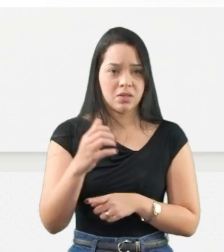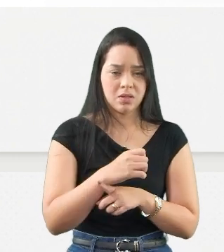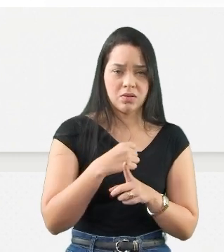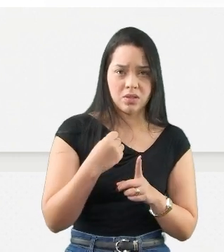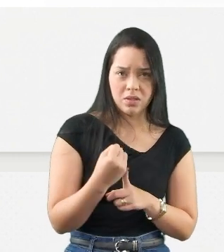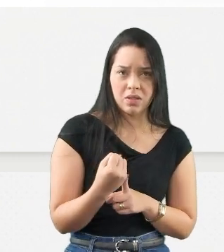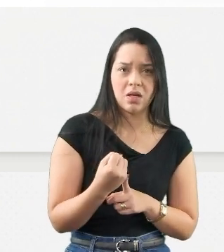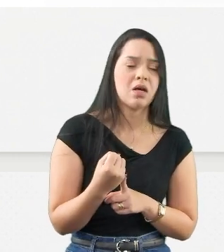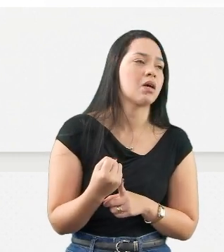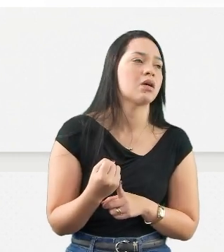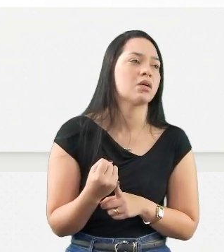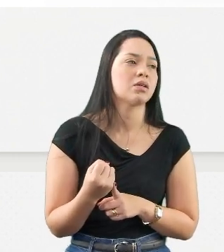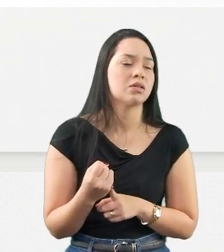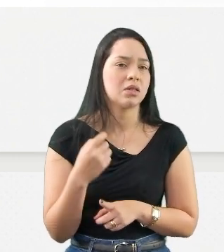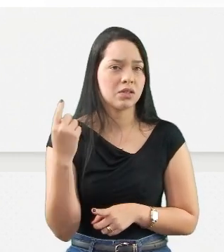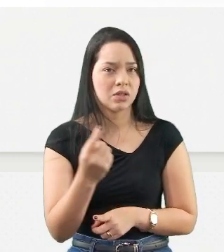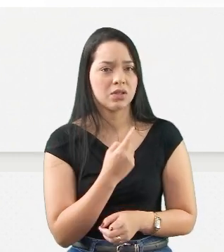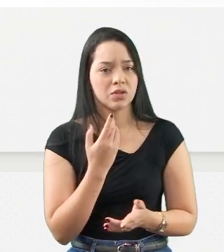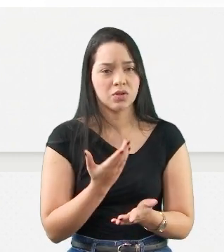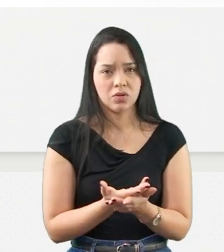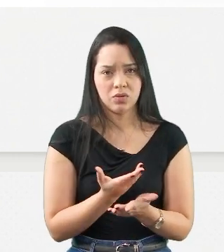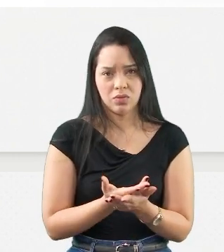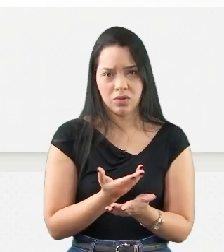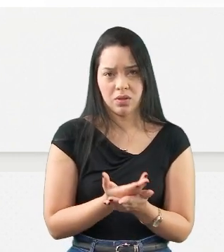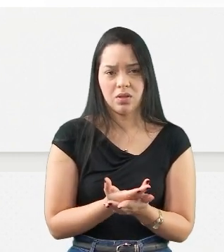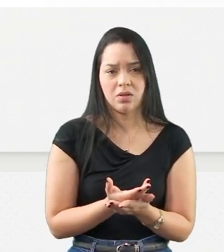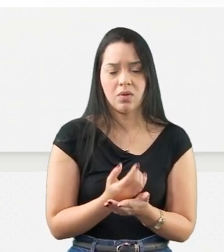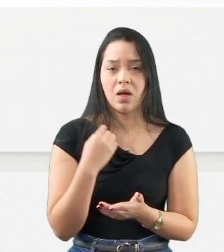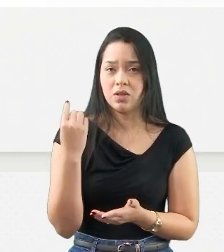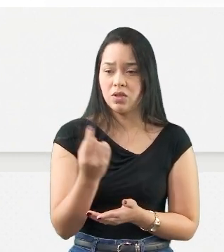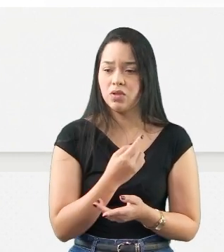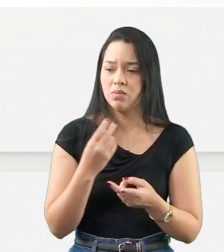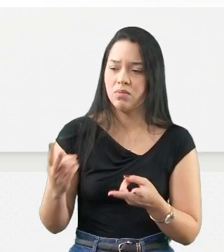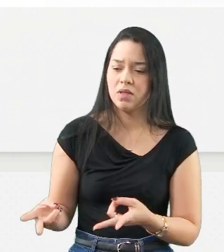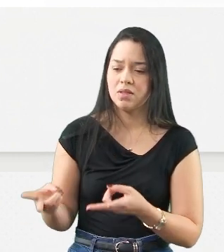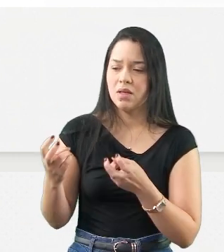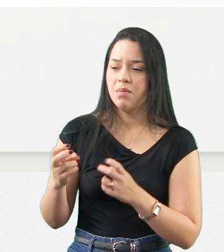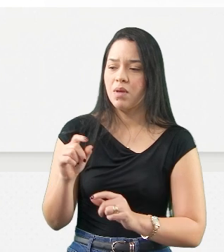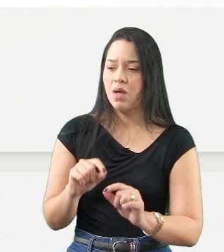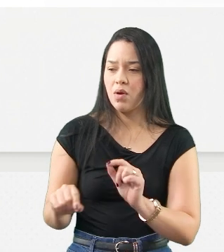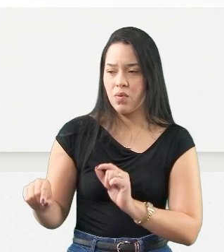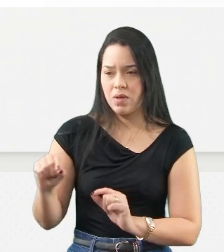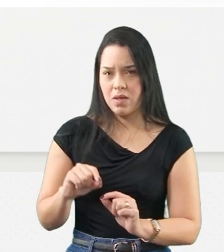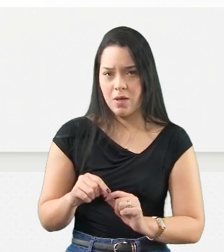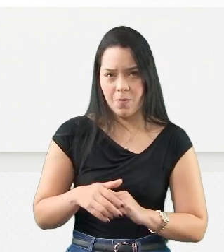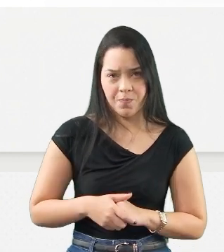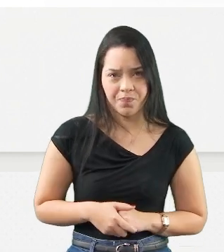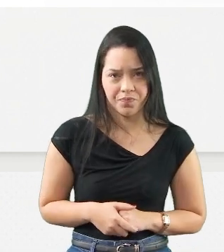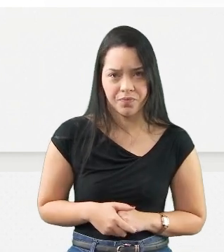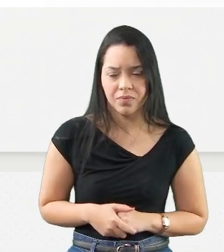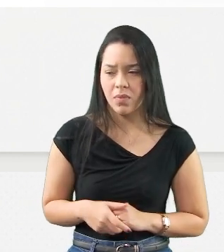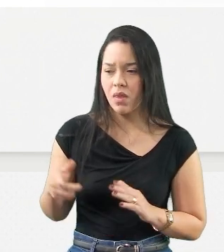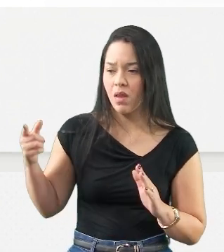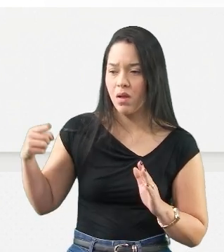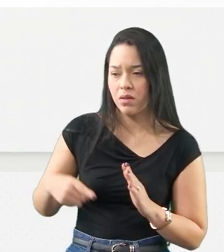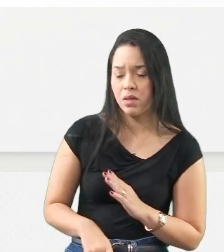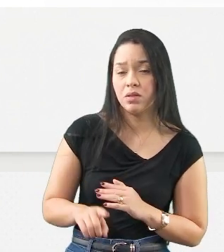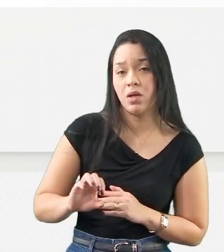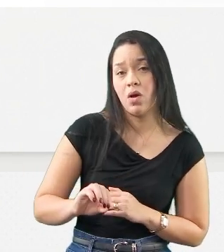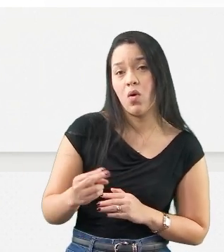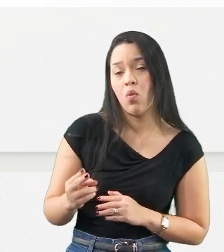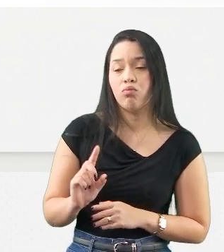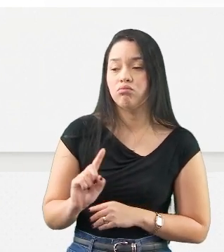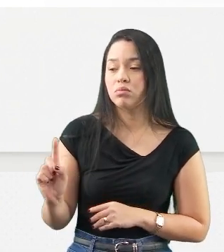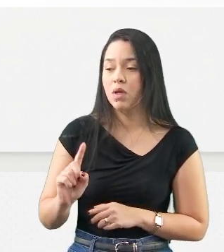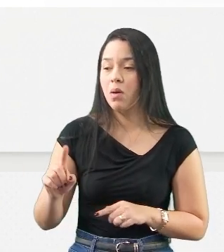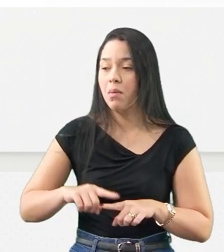sociedade, nas épocas que a gente vem estudando a literatura, a gente vê que de alguma forma, ou de maneira mais intensa ou nem tanto,